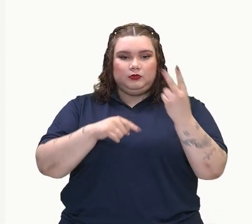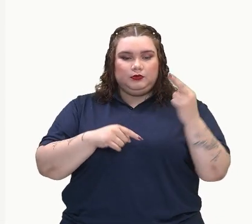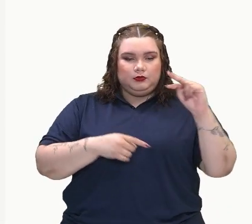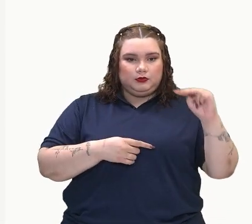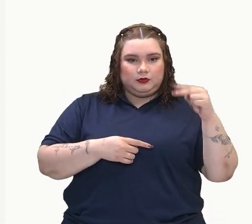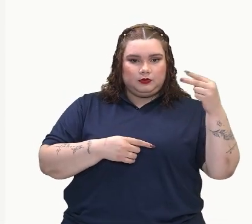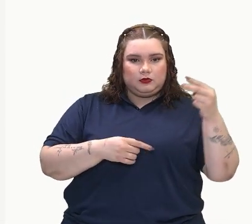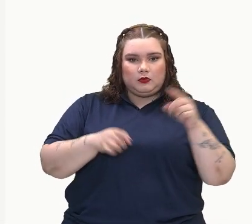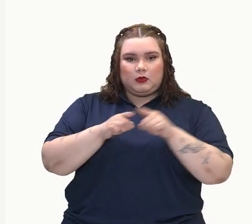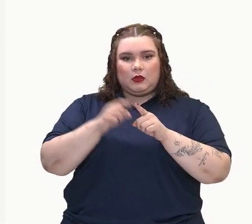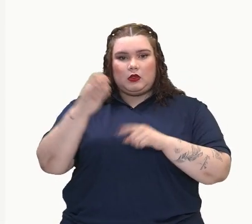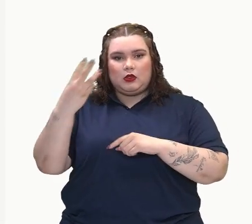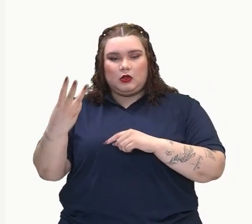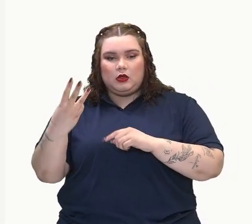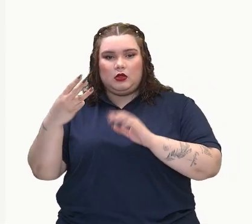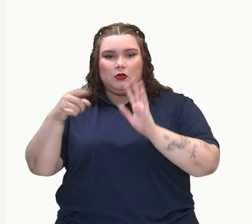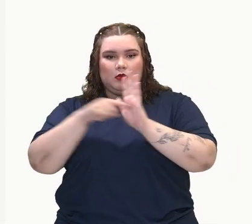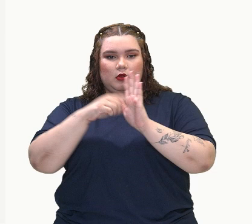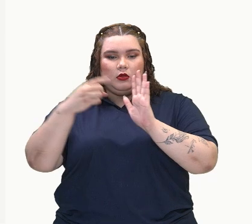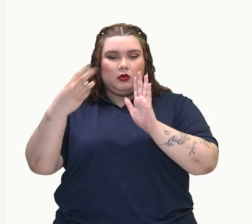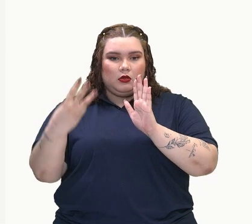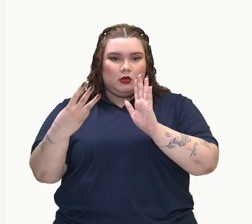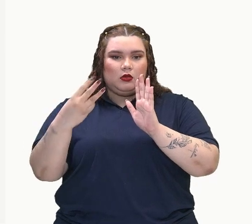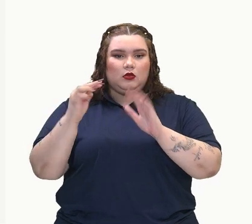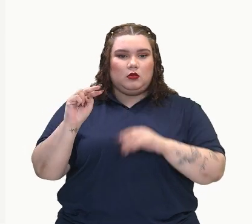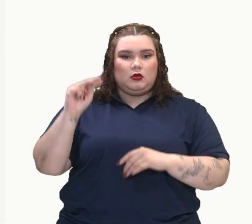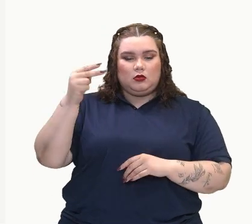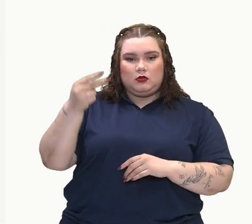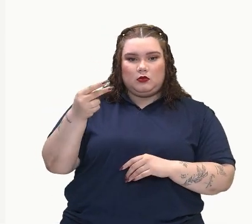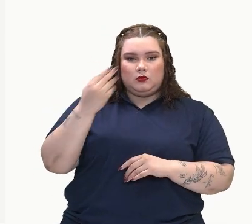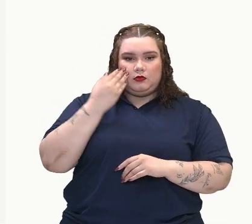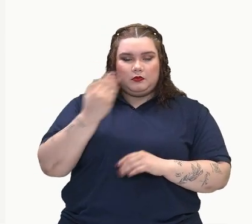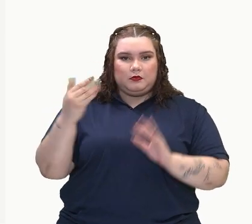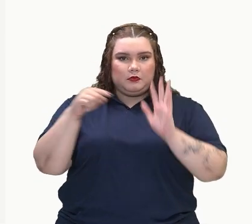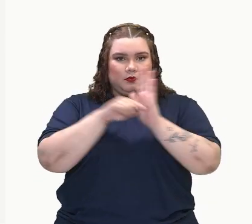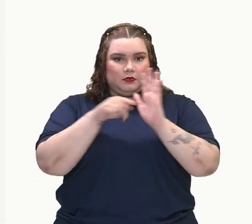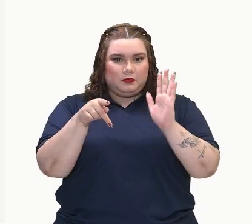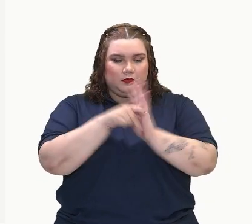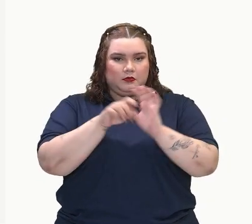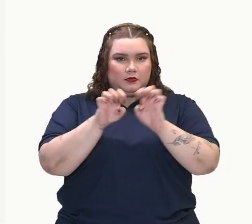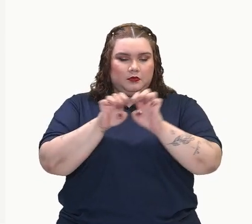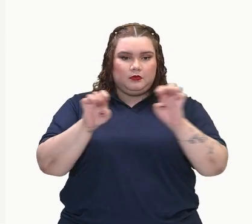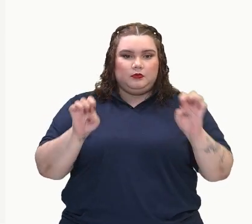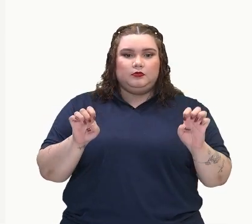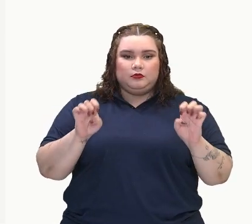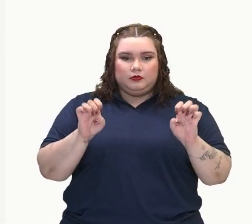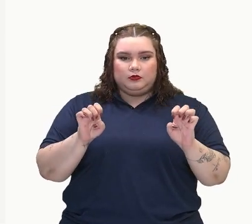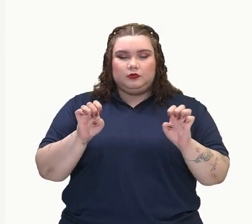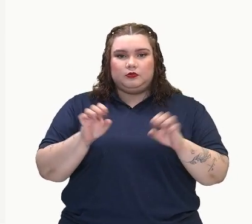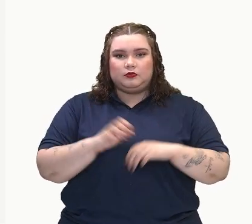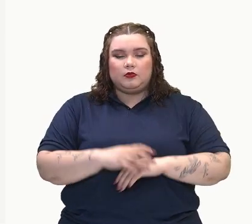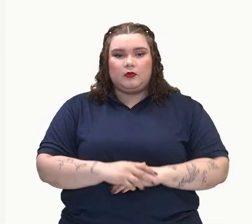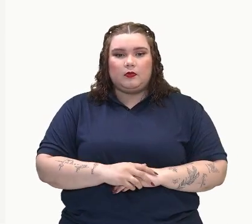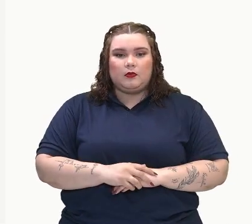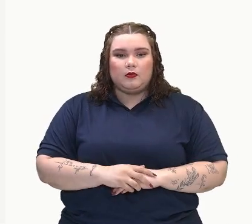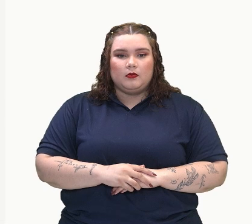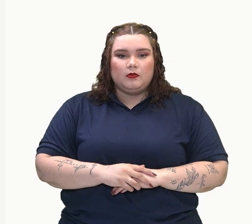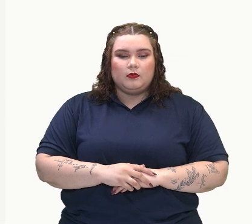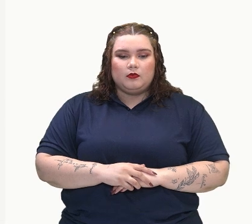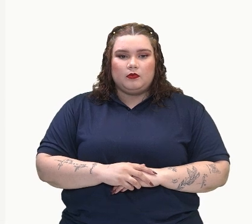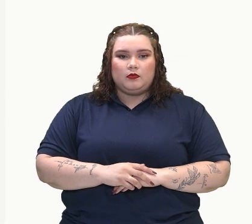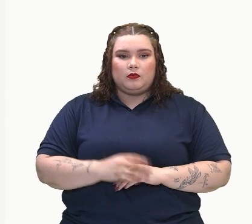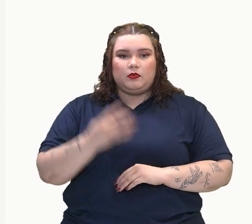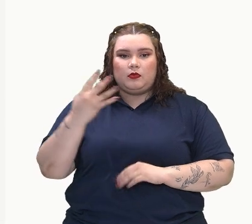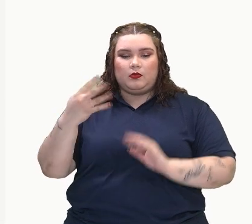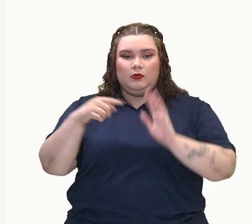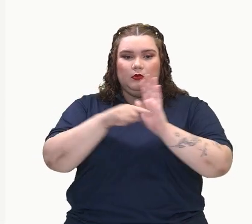3 menos 3 ao quadrado. Né? Esse menos aqui é da fórmula, né? E esse menos aqui é da coordenada. 4